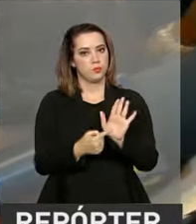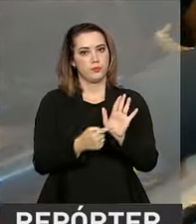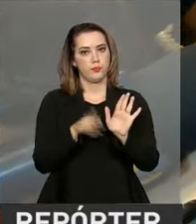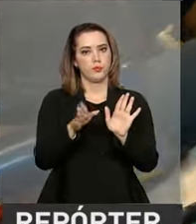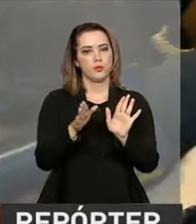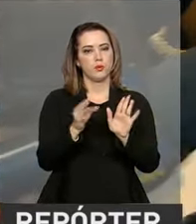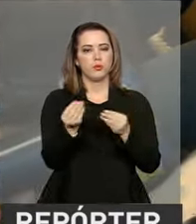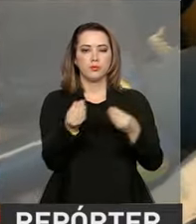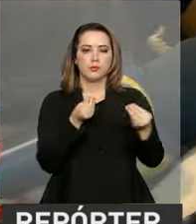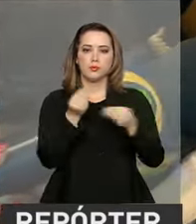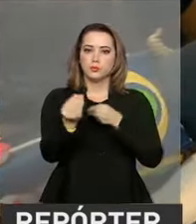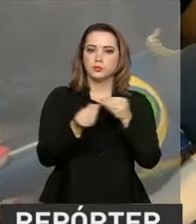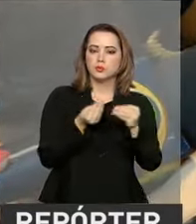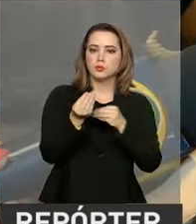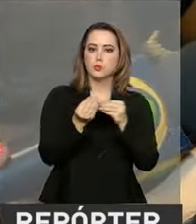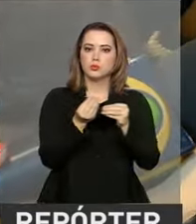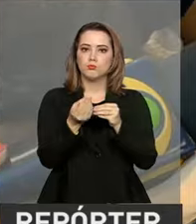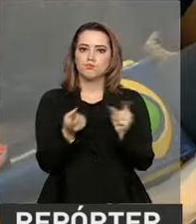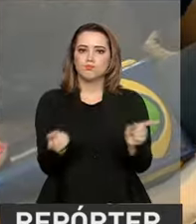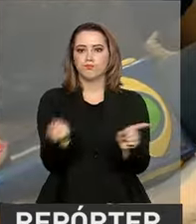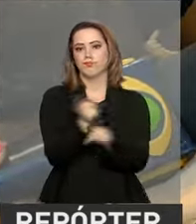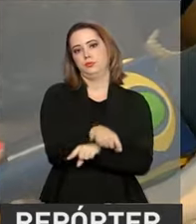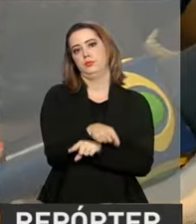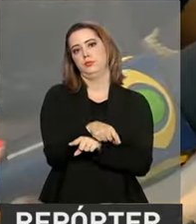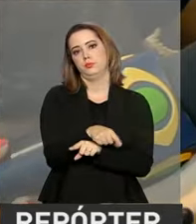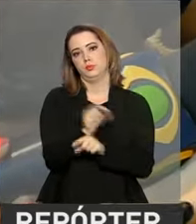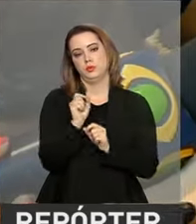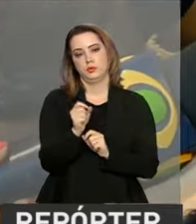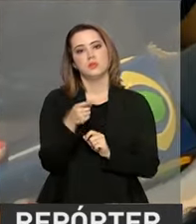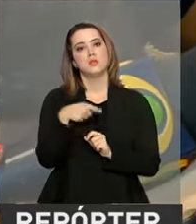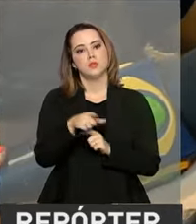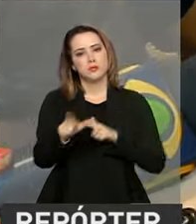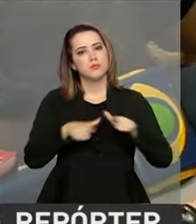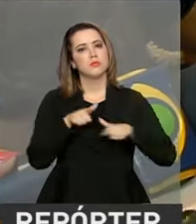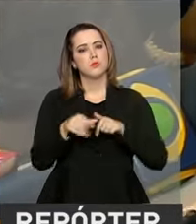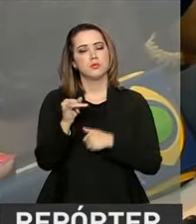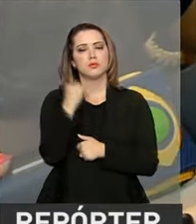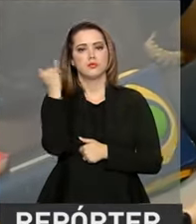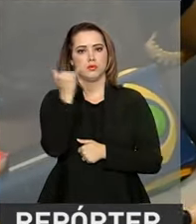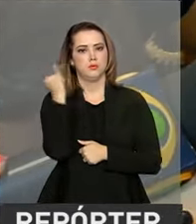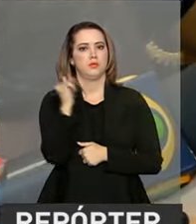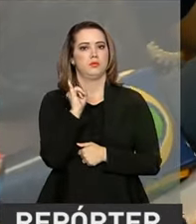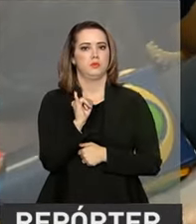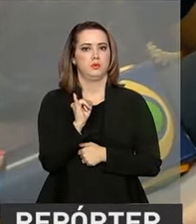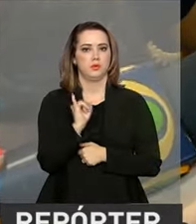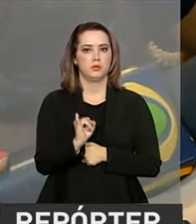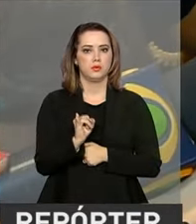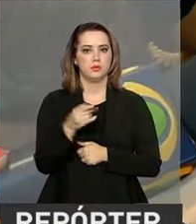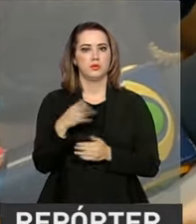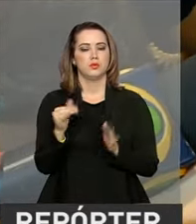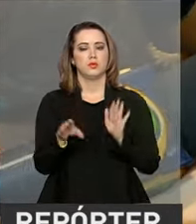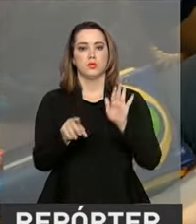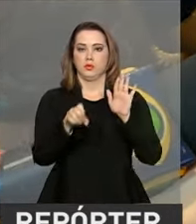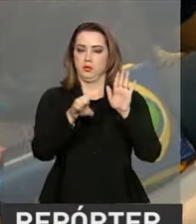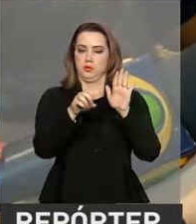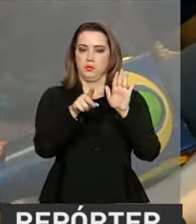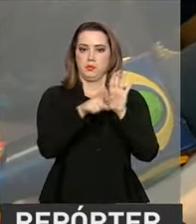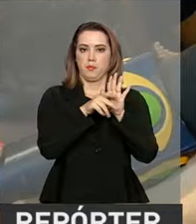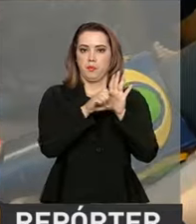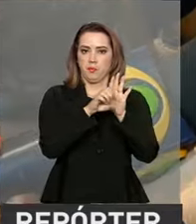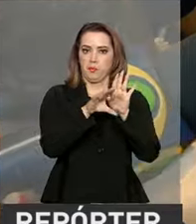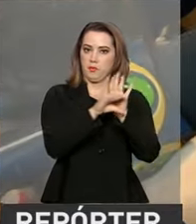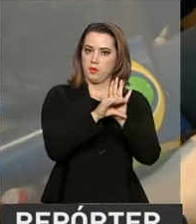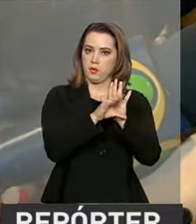as medidas para reverter essa trajetória. Isso é o que é mais importante. Por exemplo, a proposta de emenda constitucional,